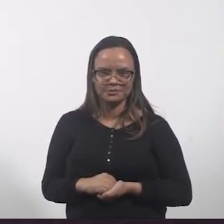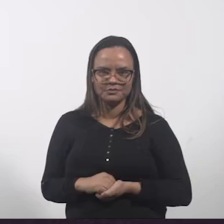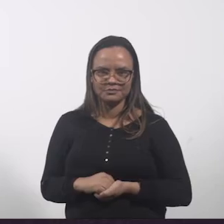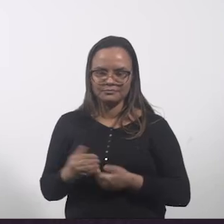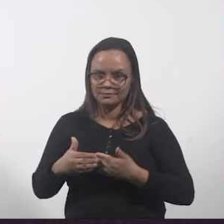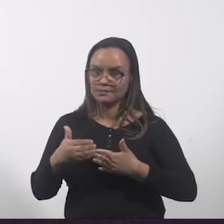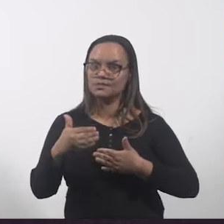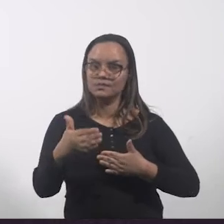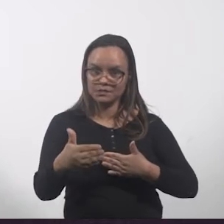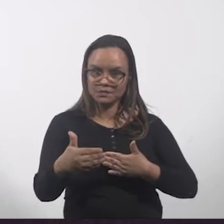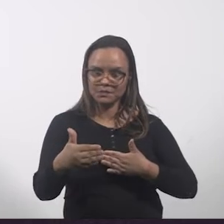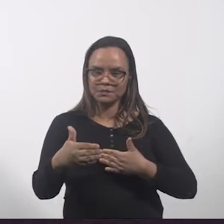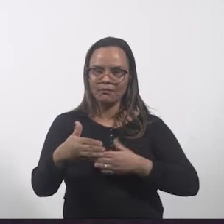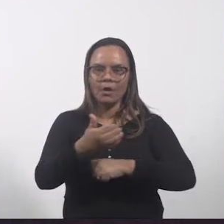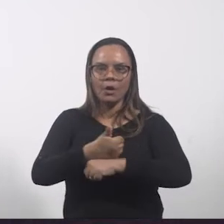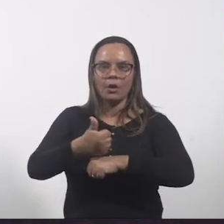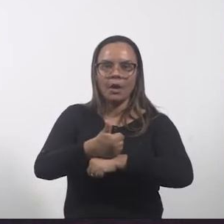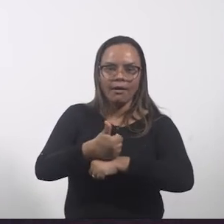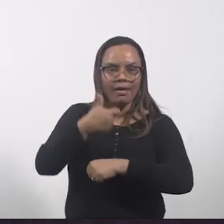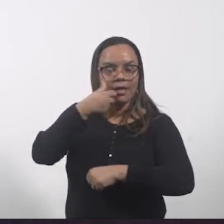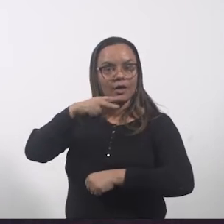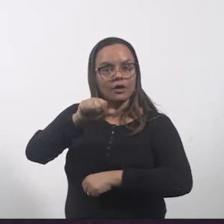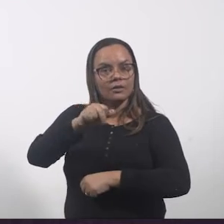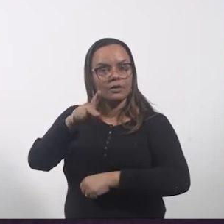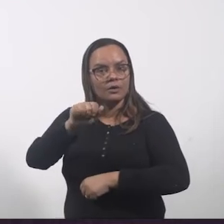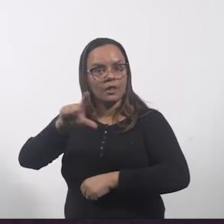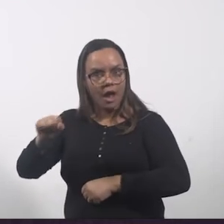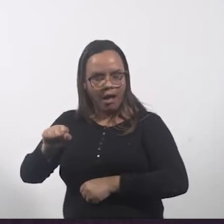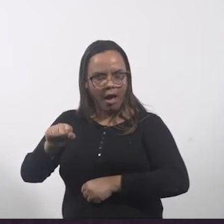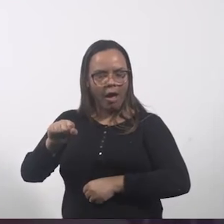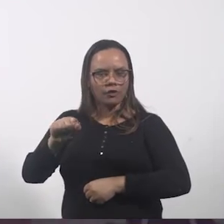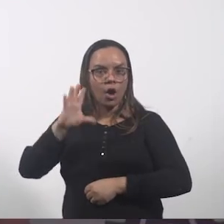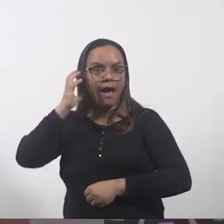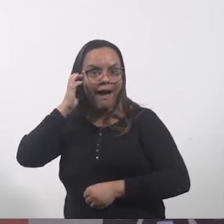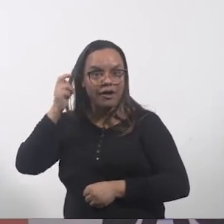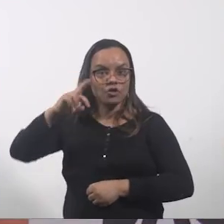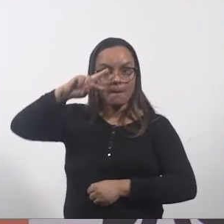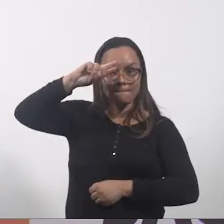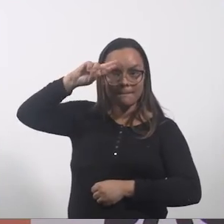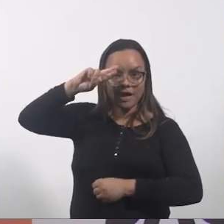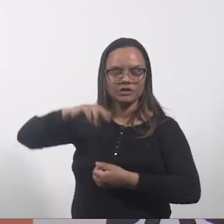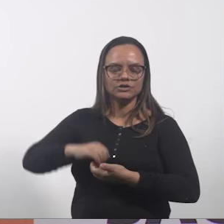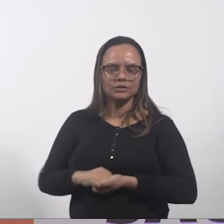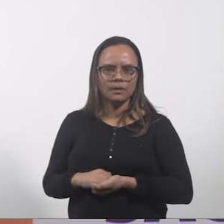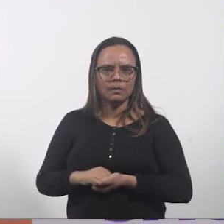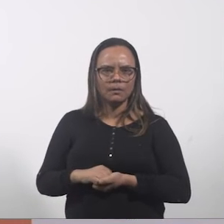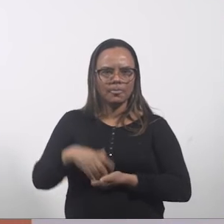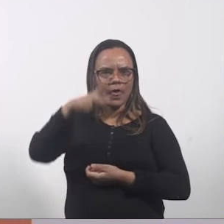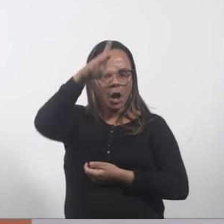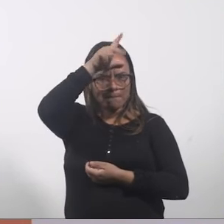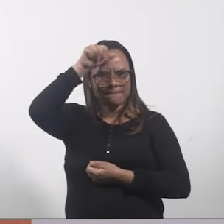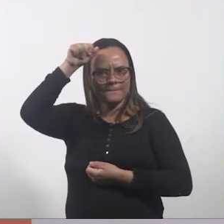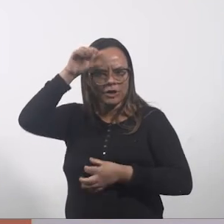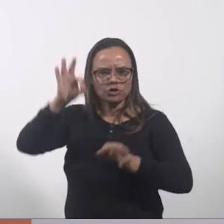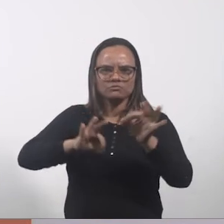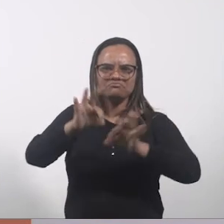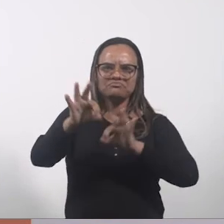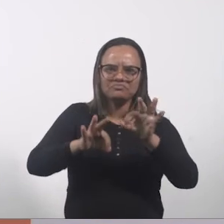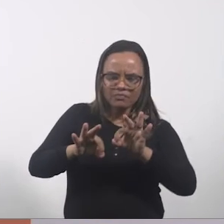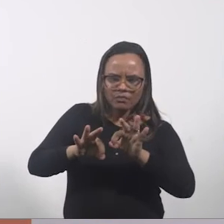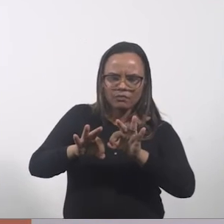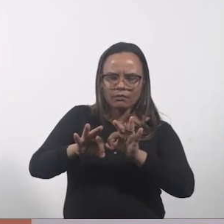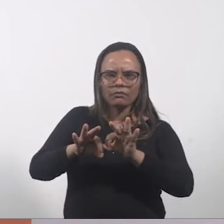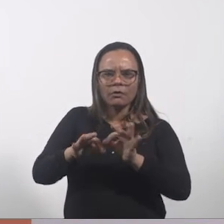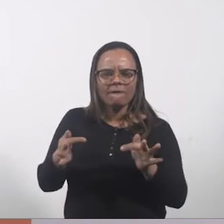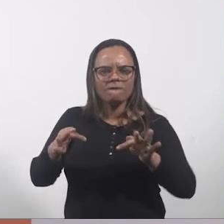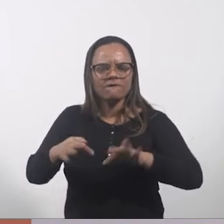Dando sequência, a jornalista Ana Paula Rodrigues, da Rádio Bandeirantes. A Prefeitura planeja alguma ação especial para o fim do ano por